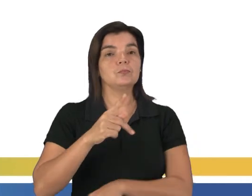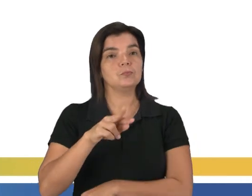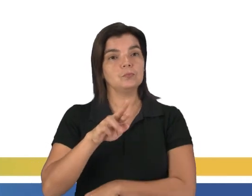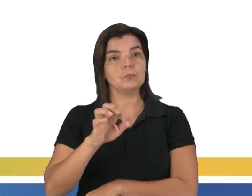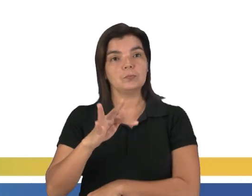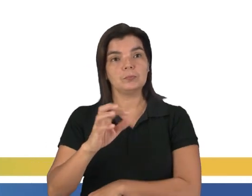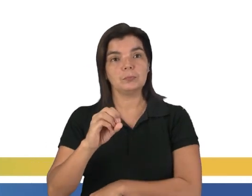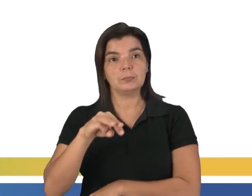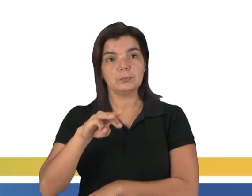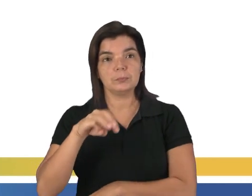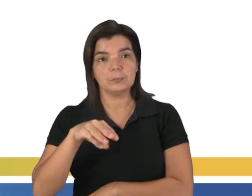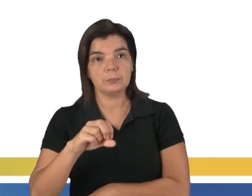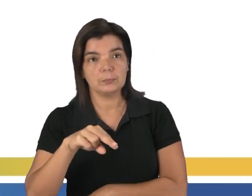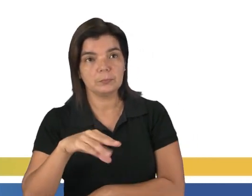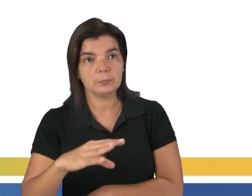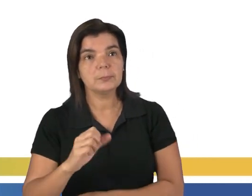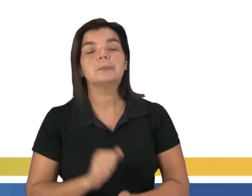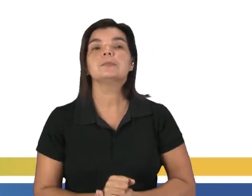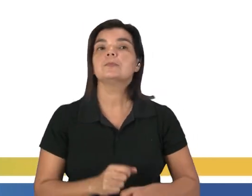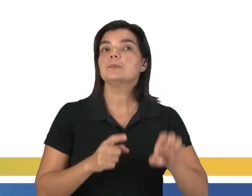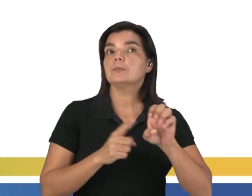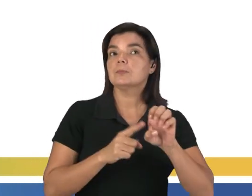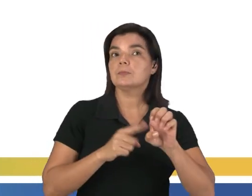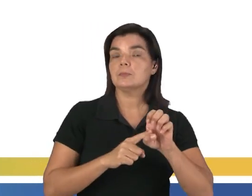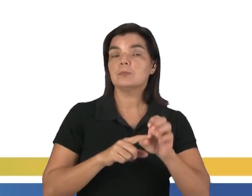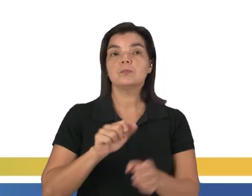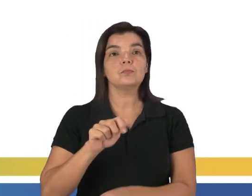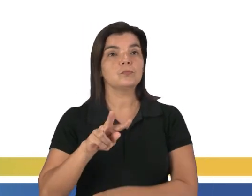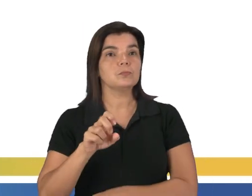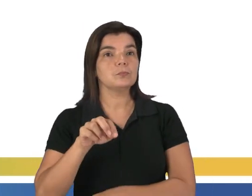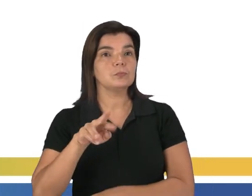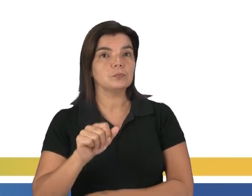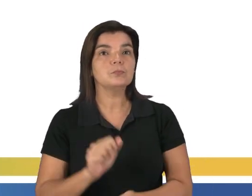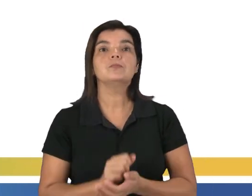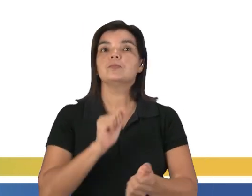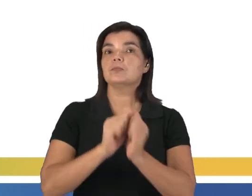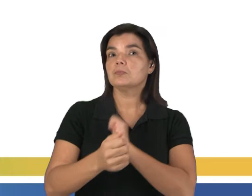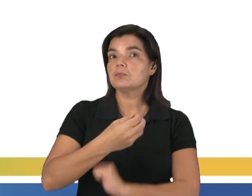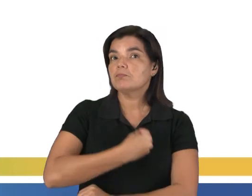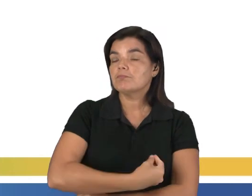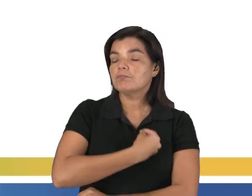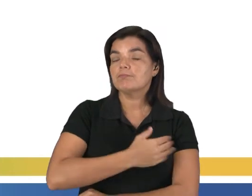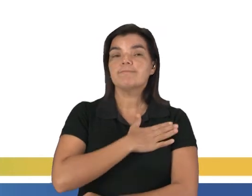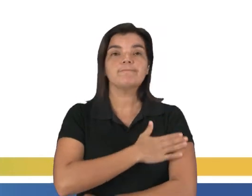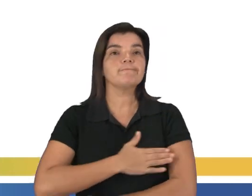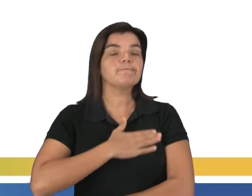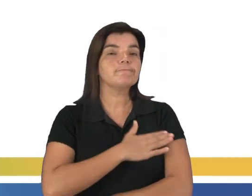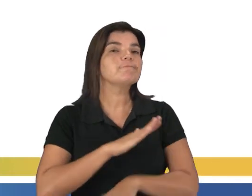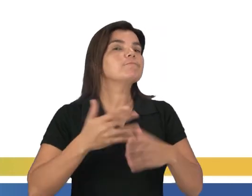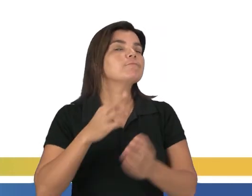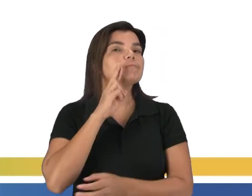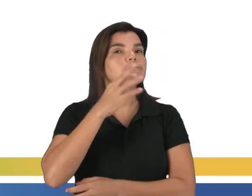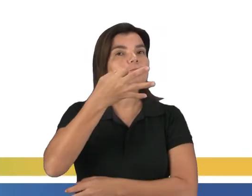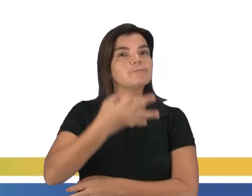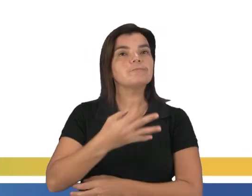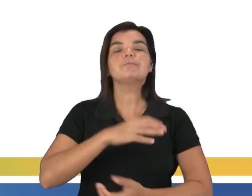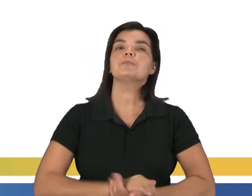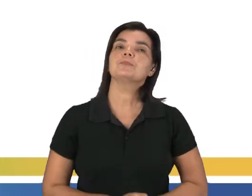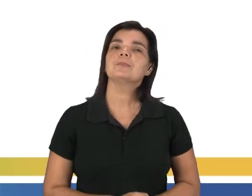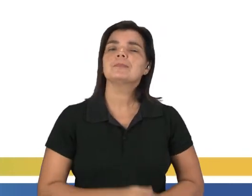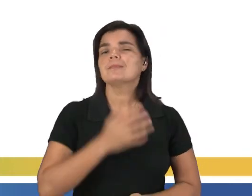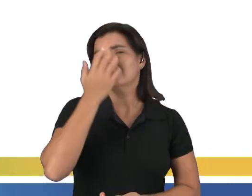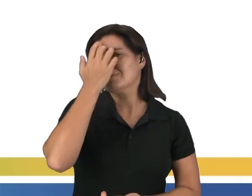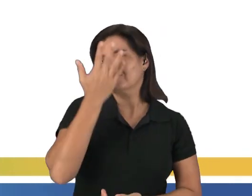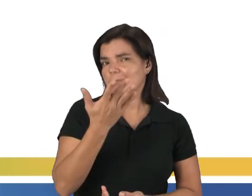esporte inclusivo e esporte de performance. Ou letra E, esporte de aventura, participação e esporte de lazer. Então,